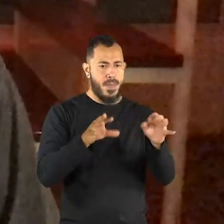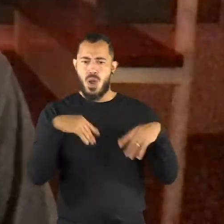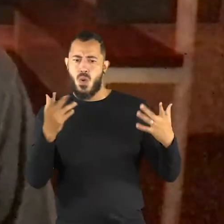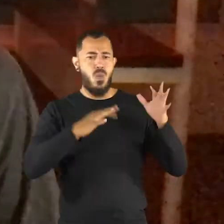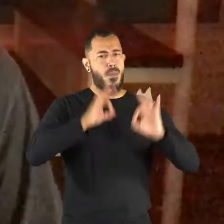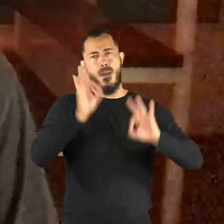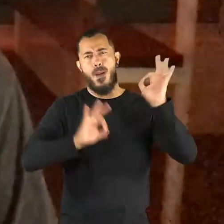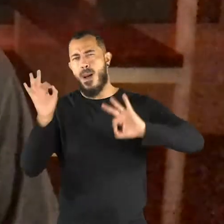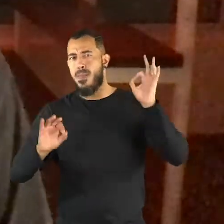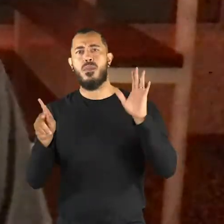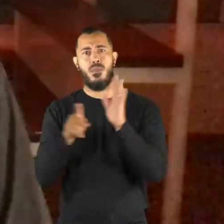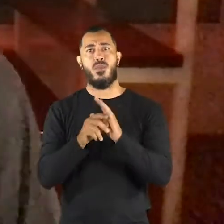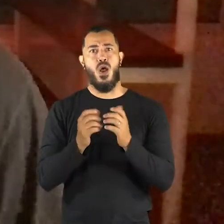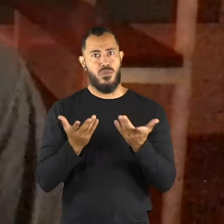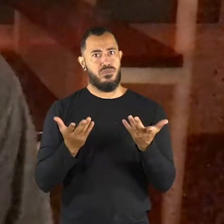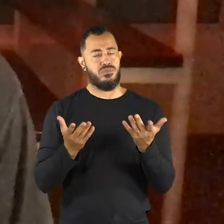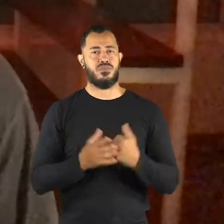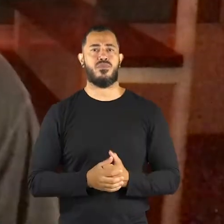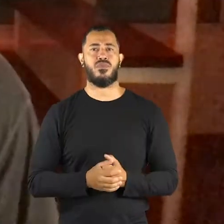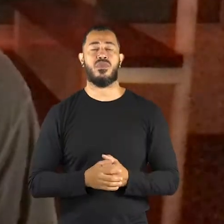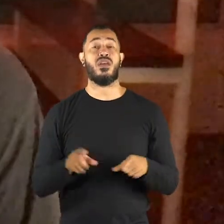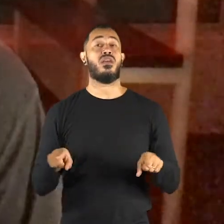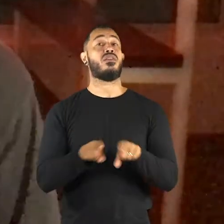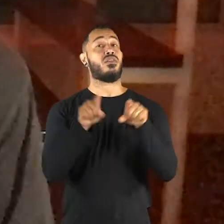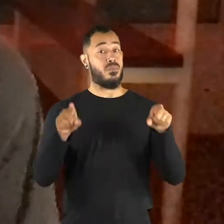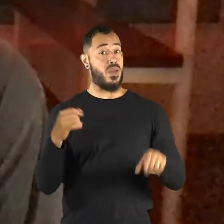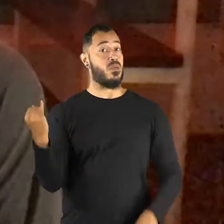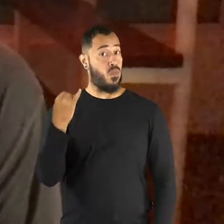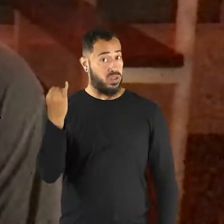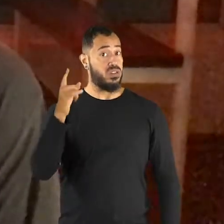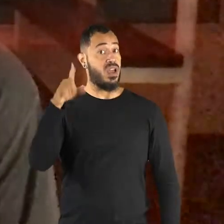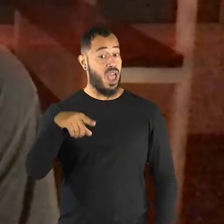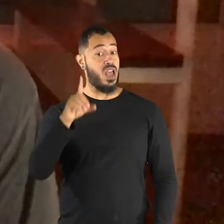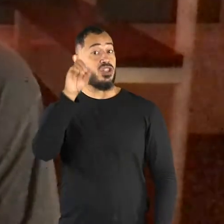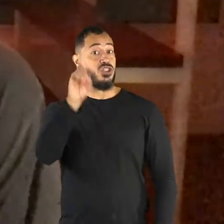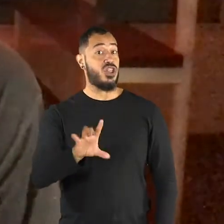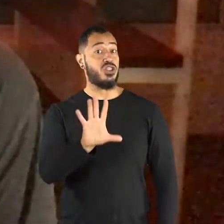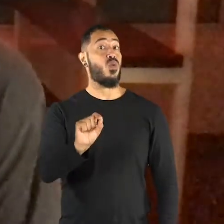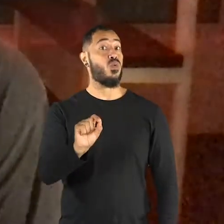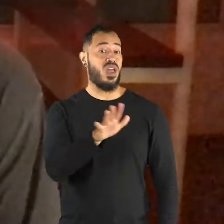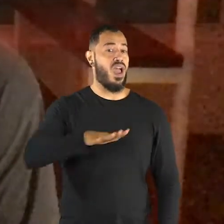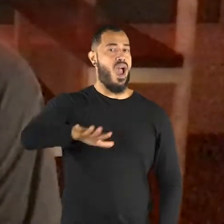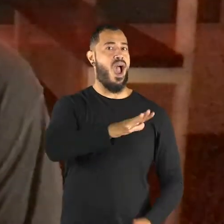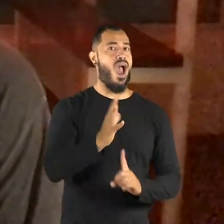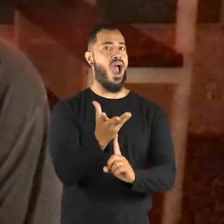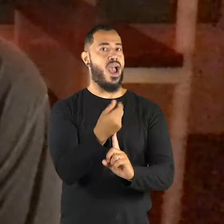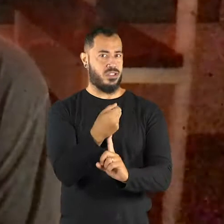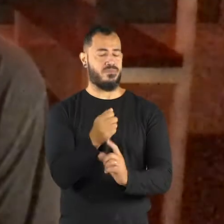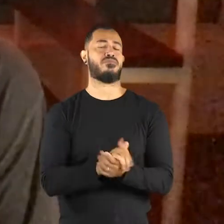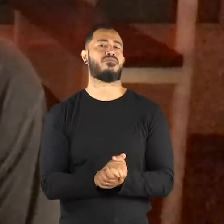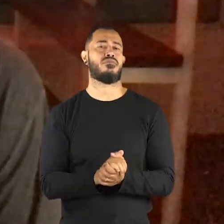luz possível para o filme. Não menos importante, a gente tem a equipe de direção de arte, que vai cuidar dos elementos de